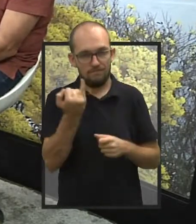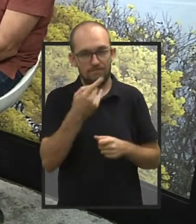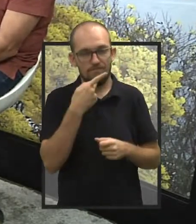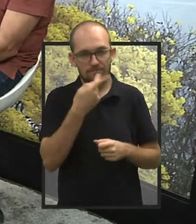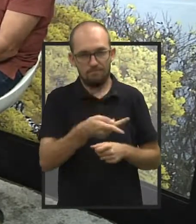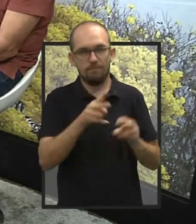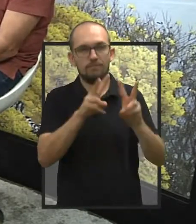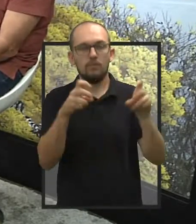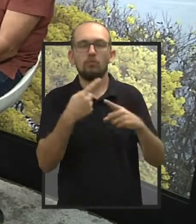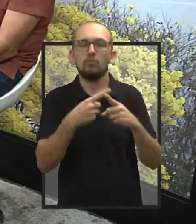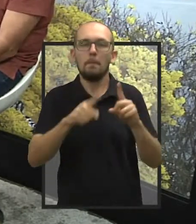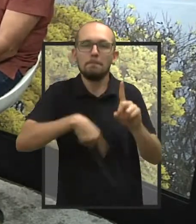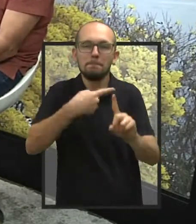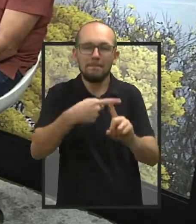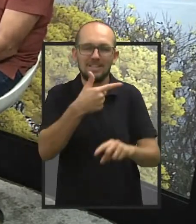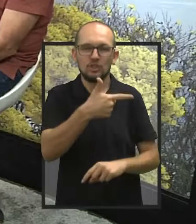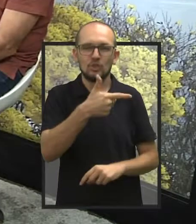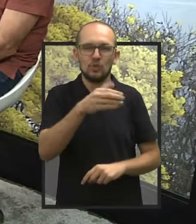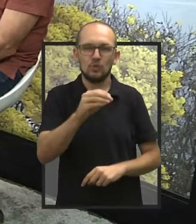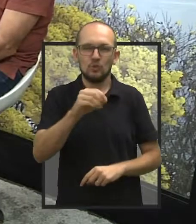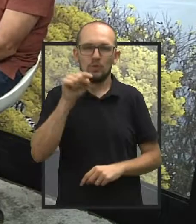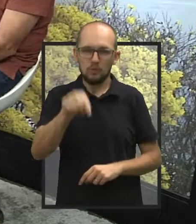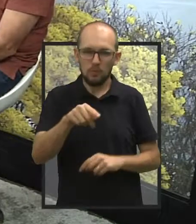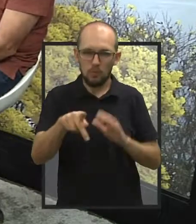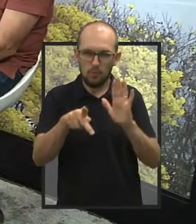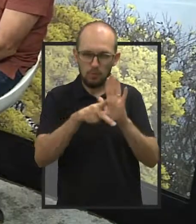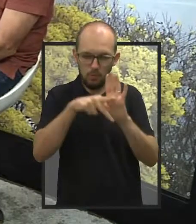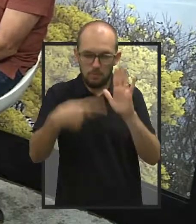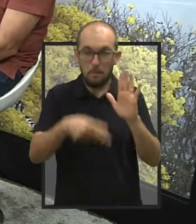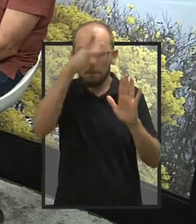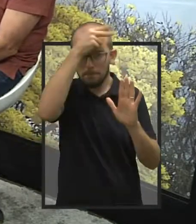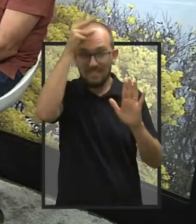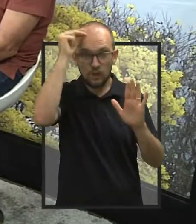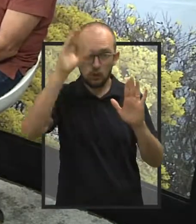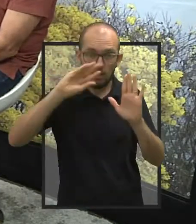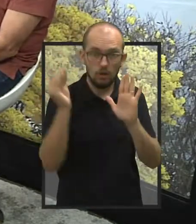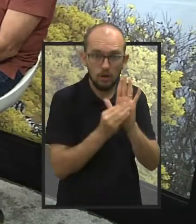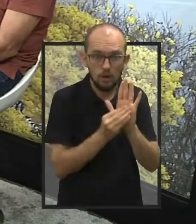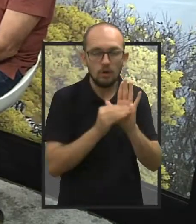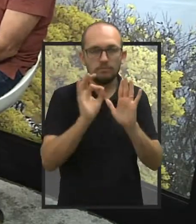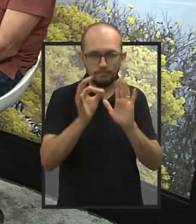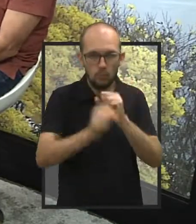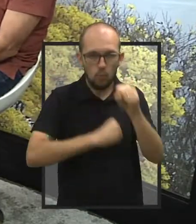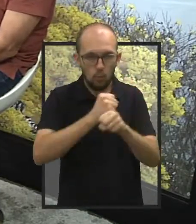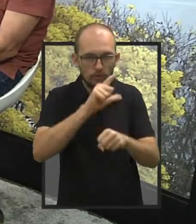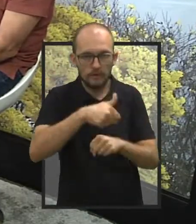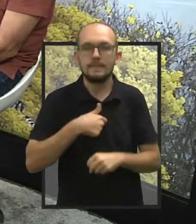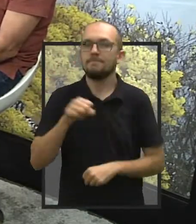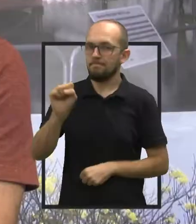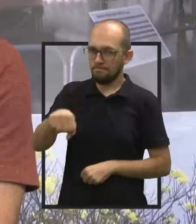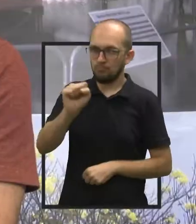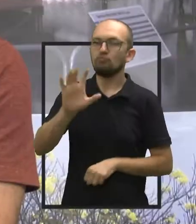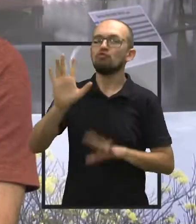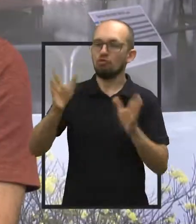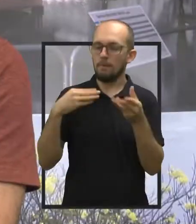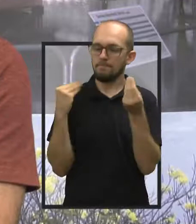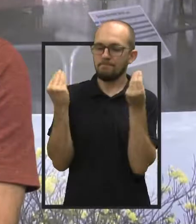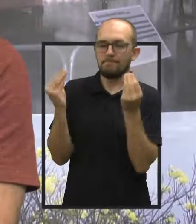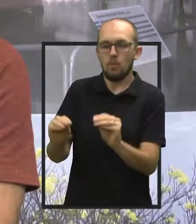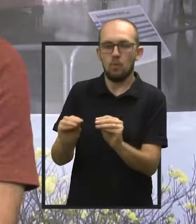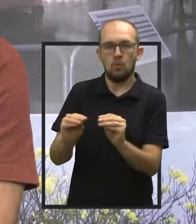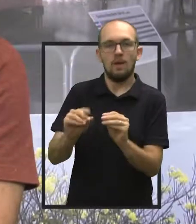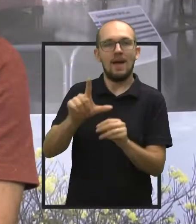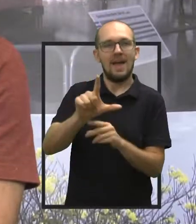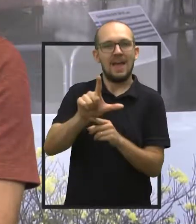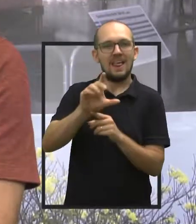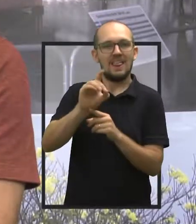outros 200 mil que o senhor falou, eles vão para o orçamento municipal. Sim, isso é do município. Que vem. Já está na LDO, 200 mil